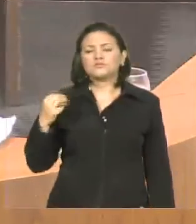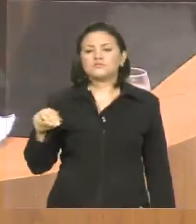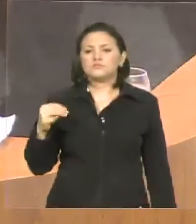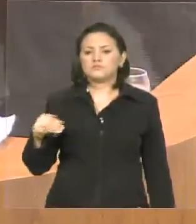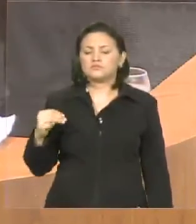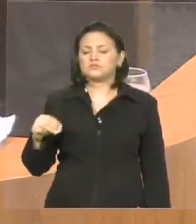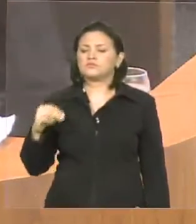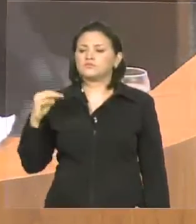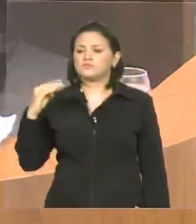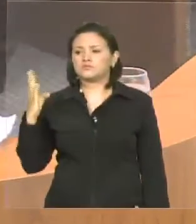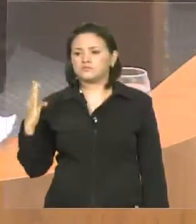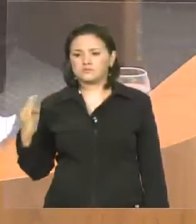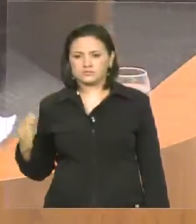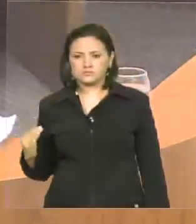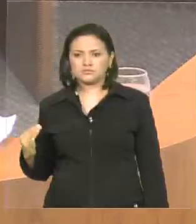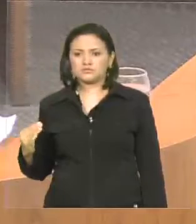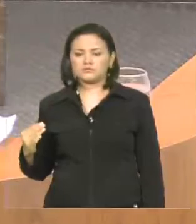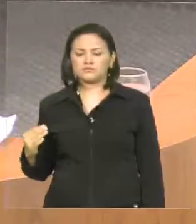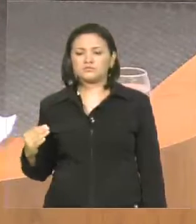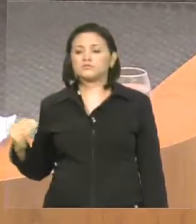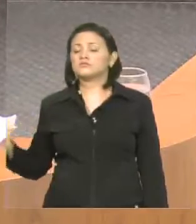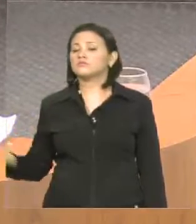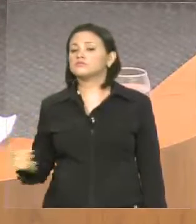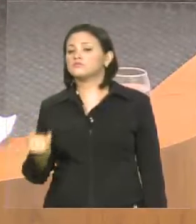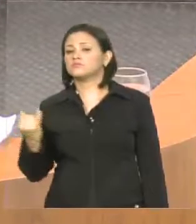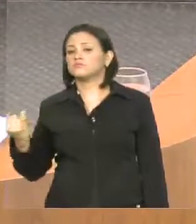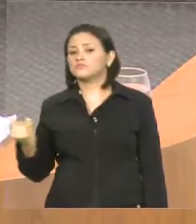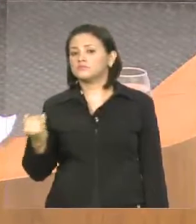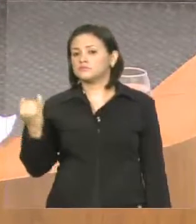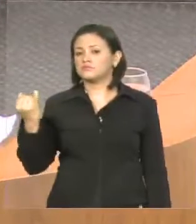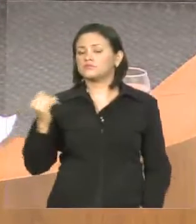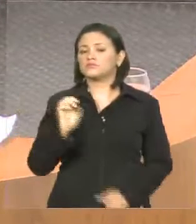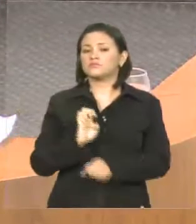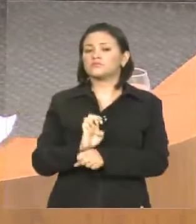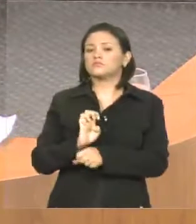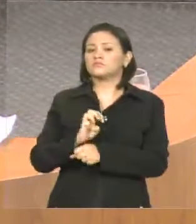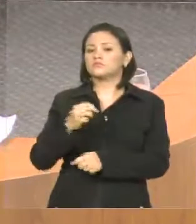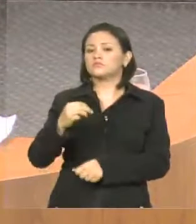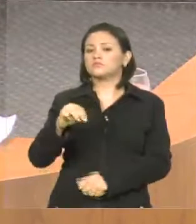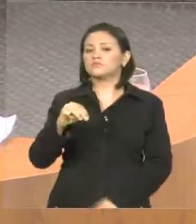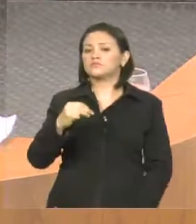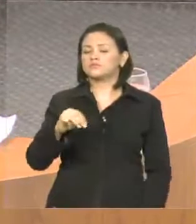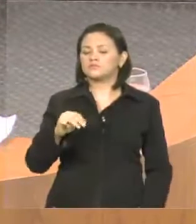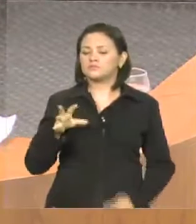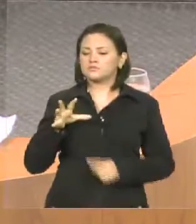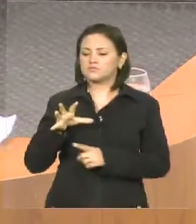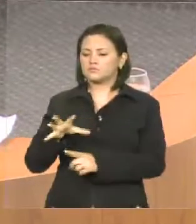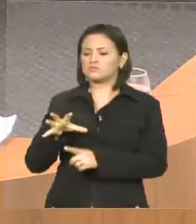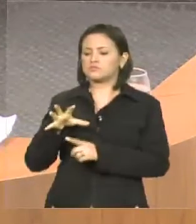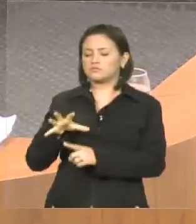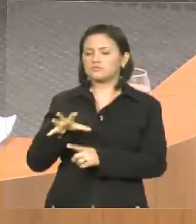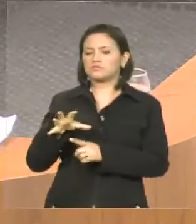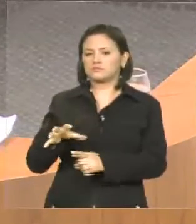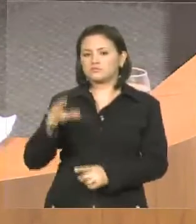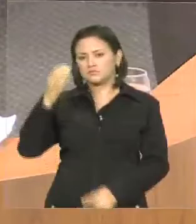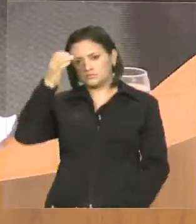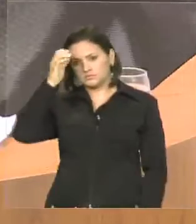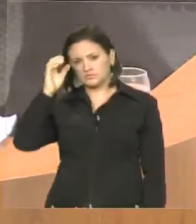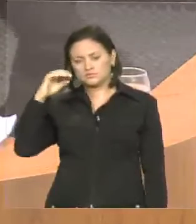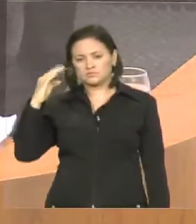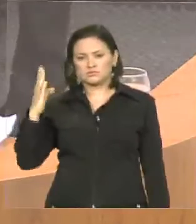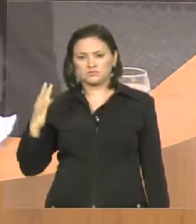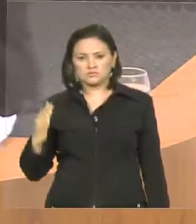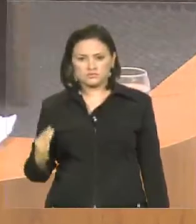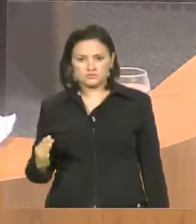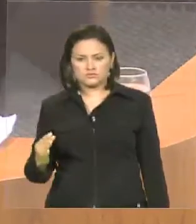É a importância que o nosso Estado teve na cultura brasileira, onde São Luís já